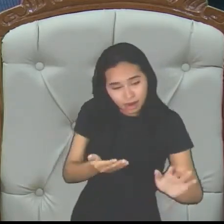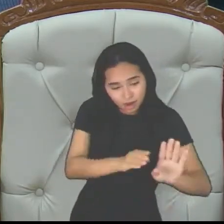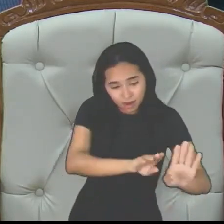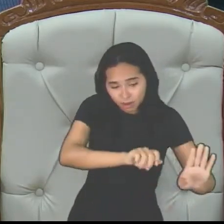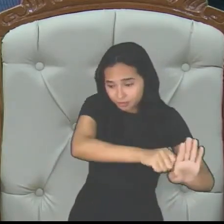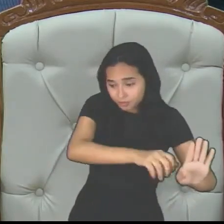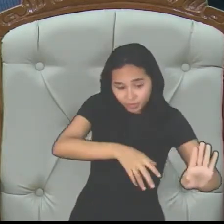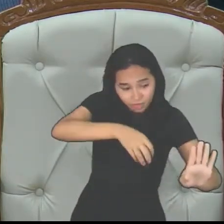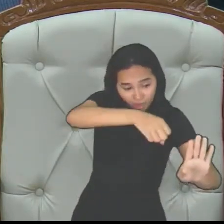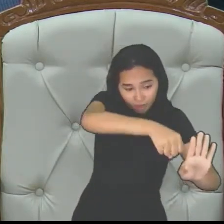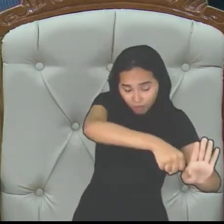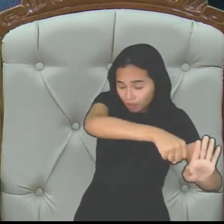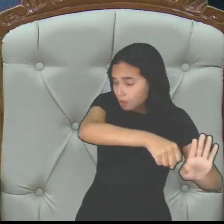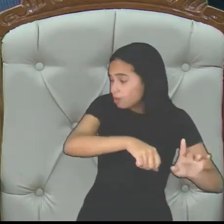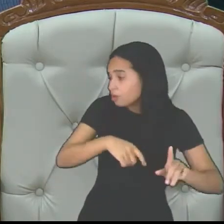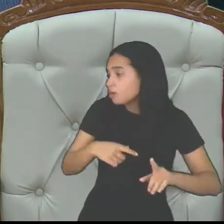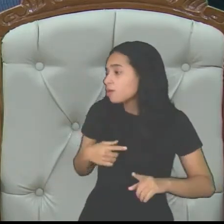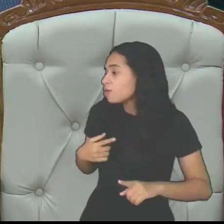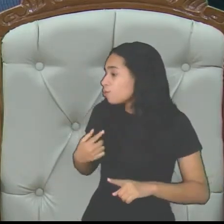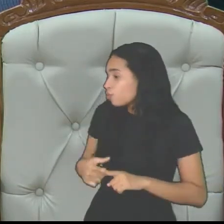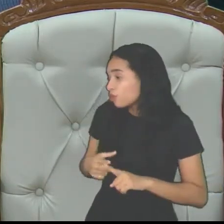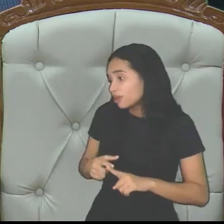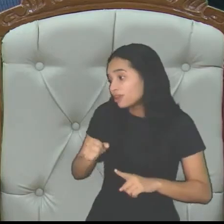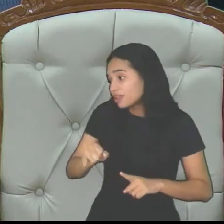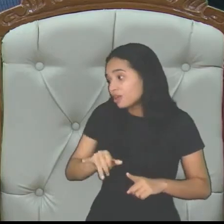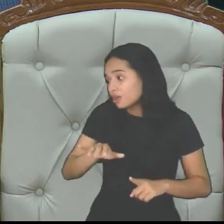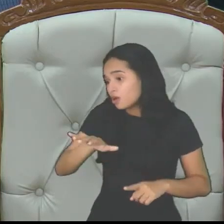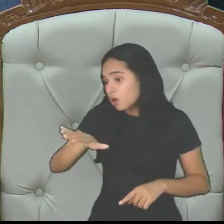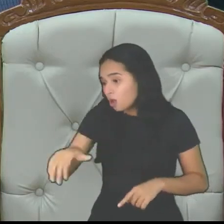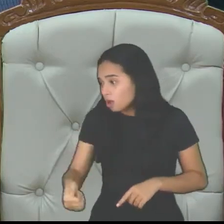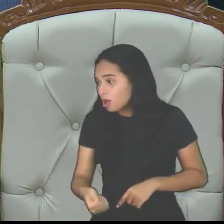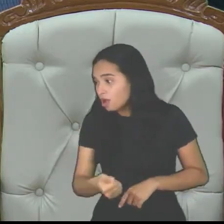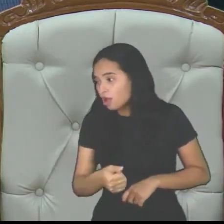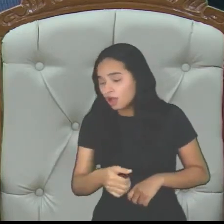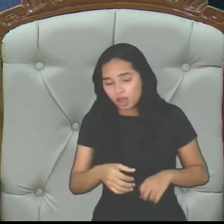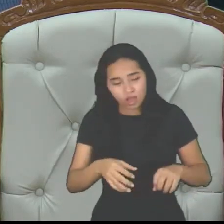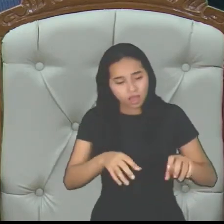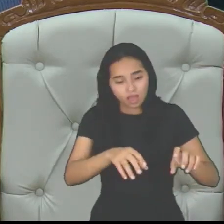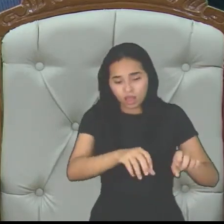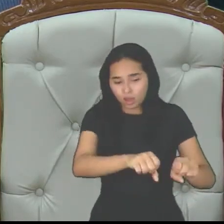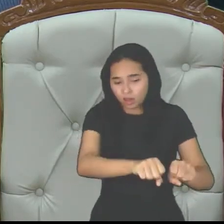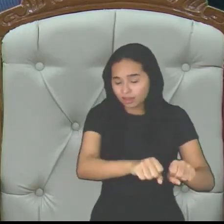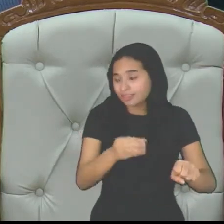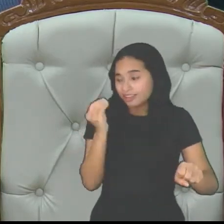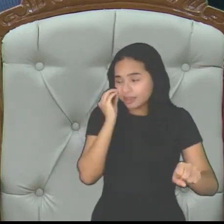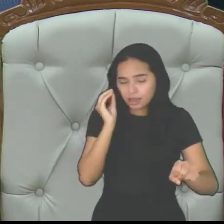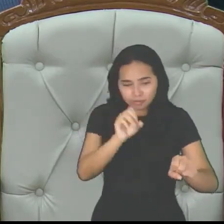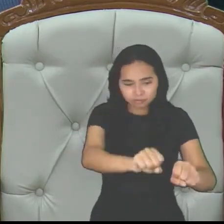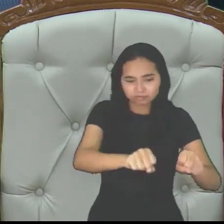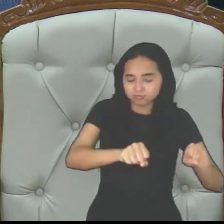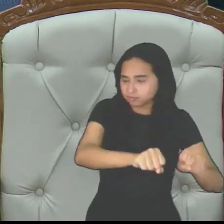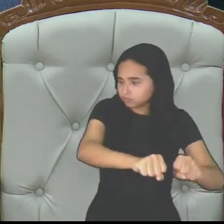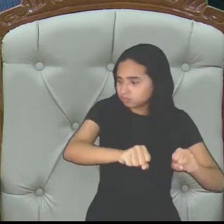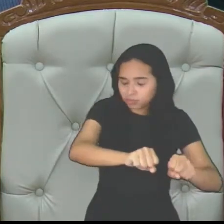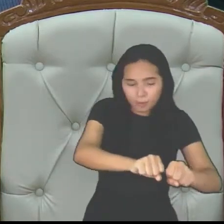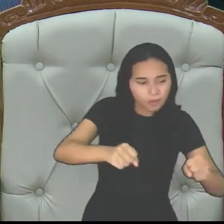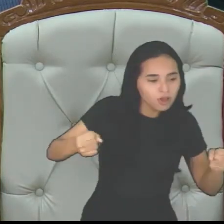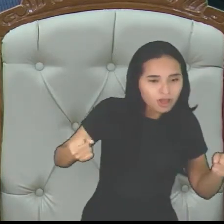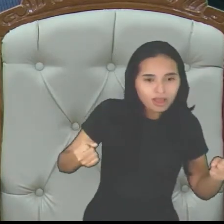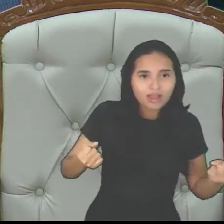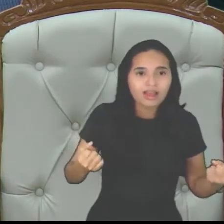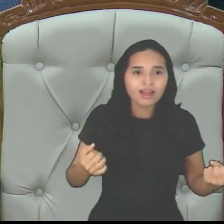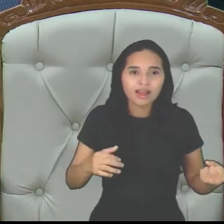o ladrão ele forçasse a porta, a panela cai e as pessoas se